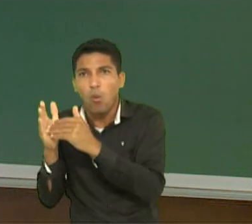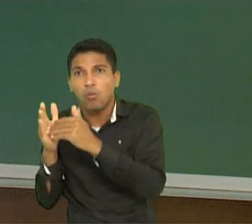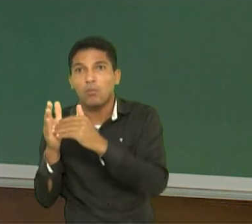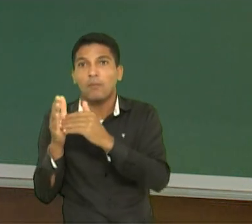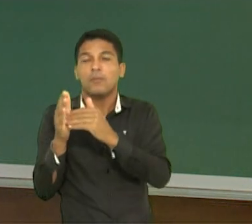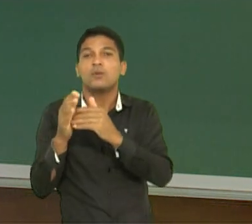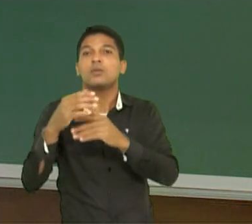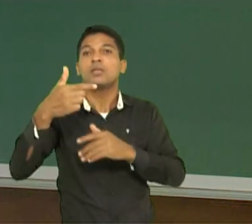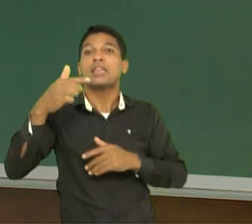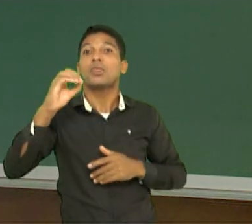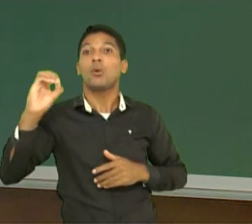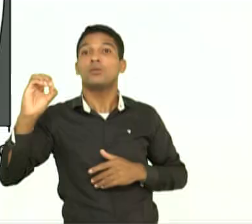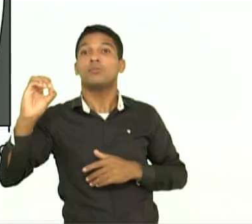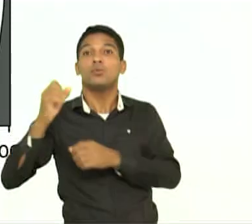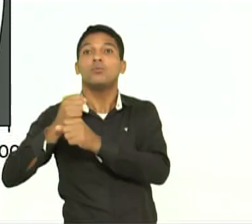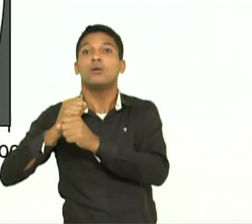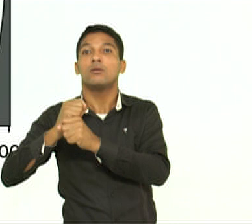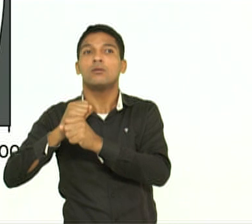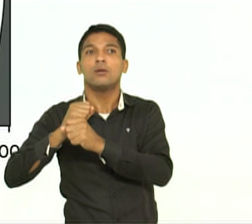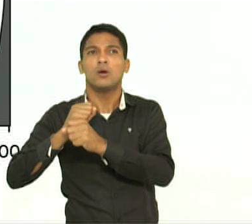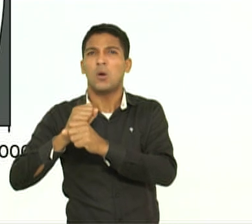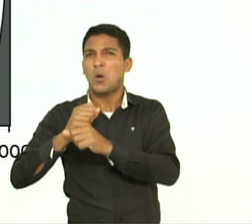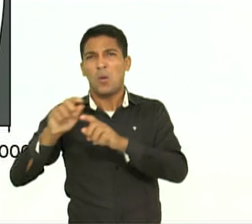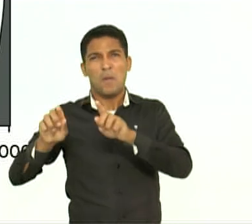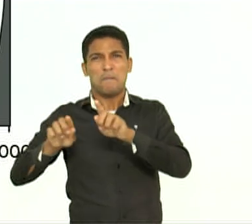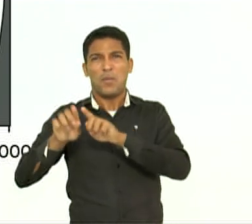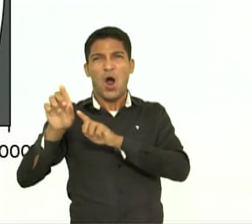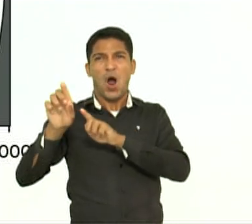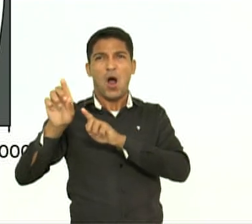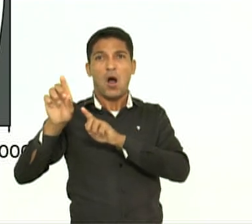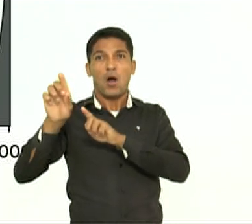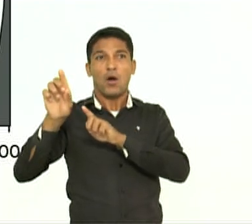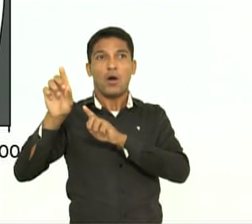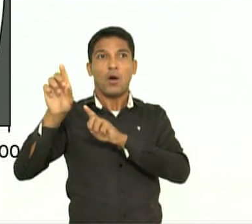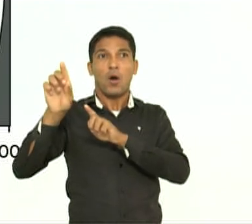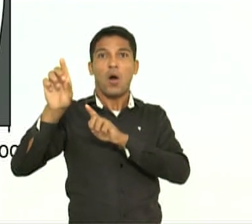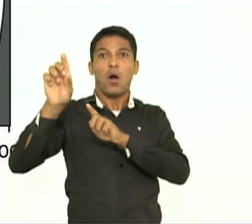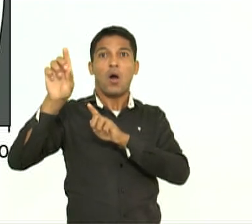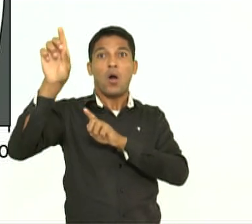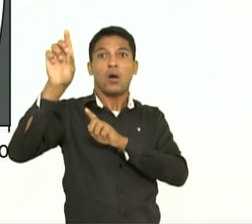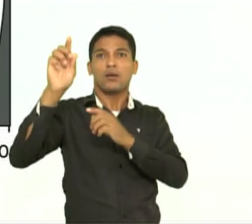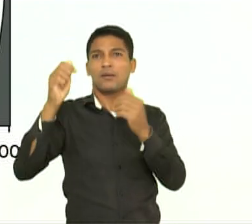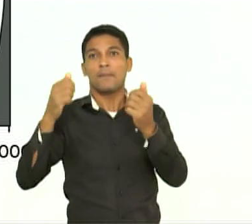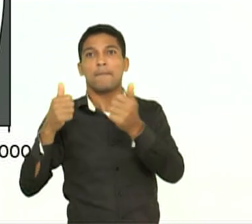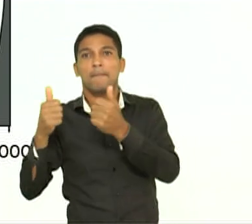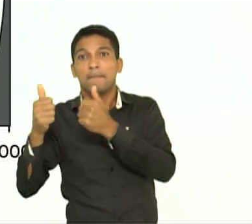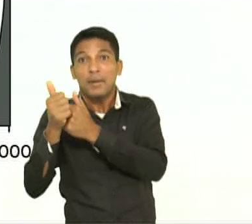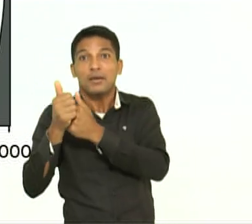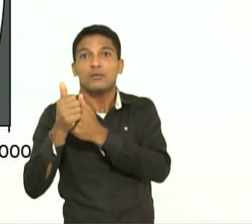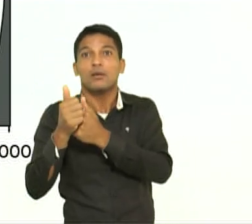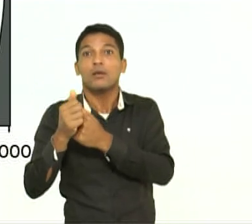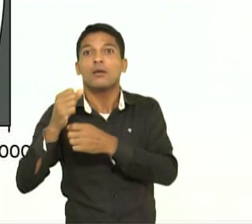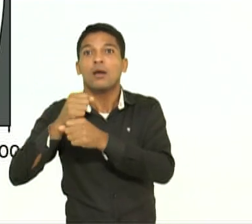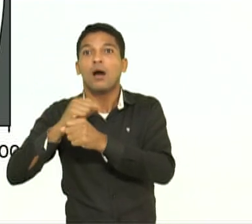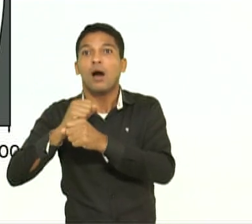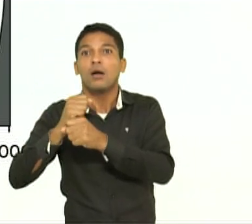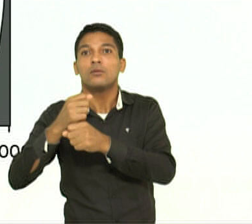é gigantesco da população. Próximo do ano 2000, esse salto é